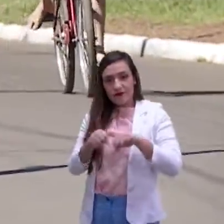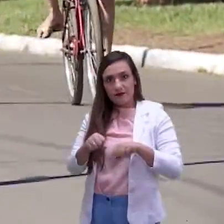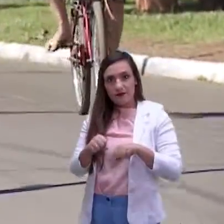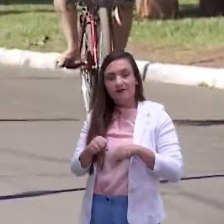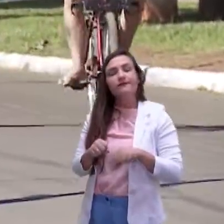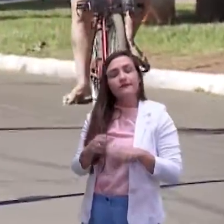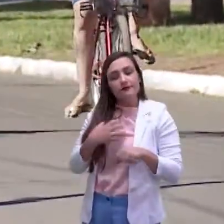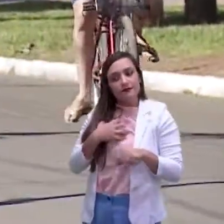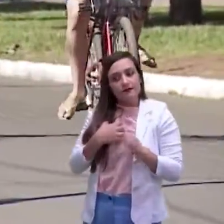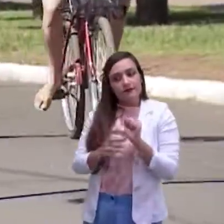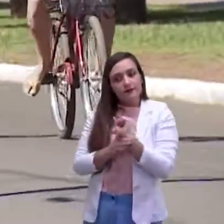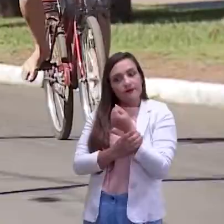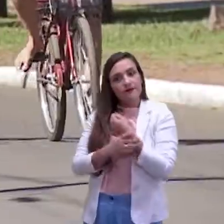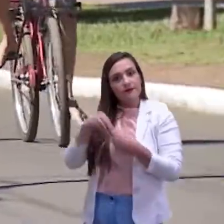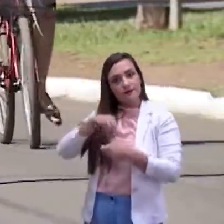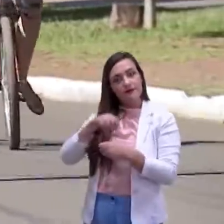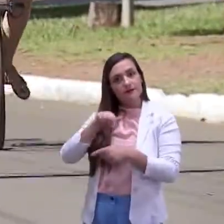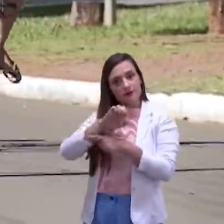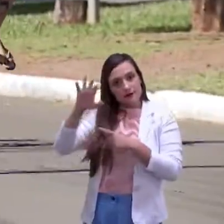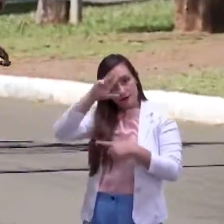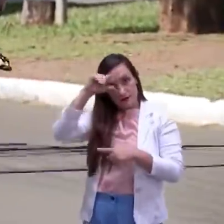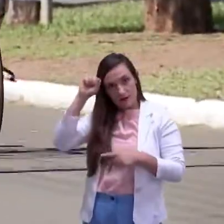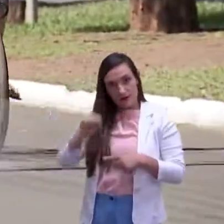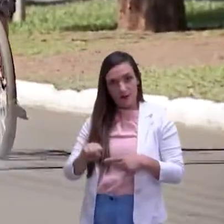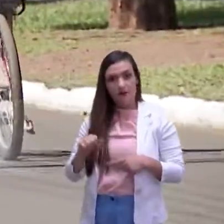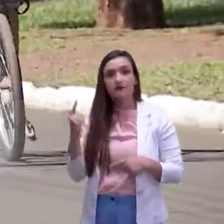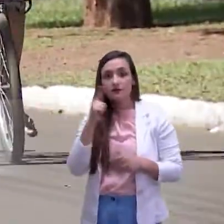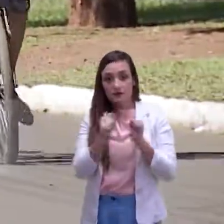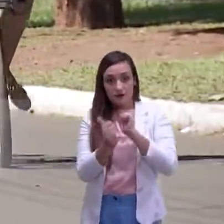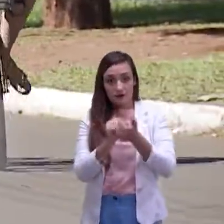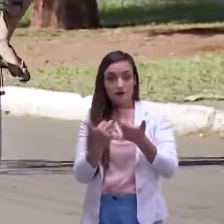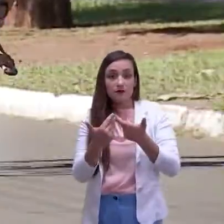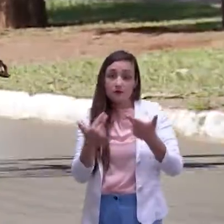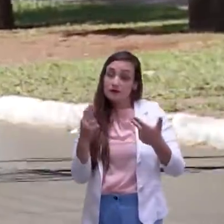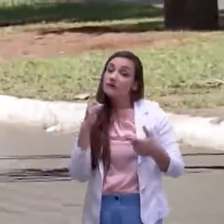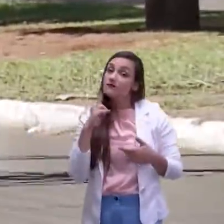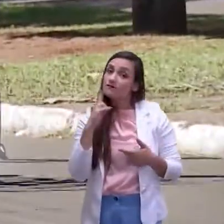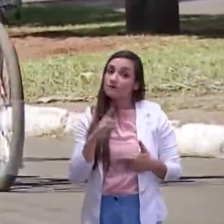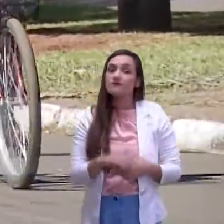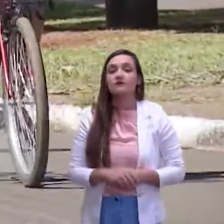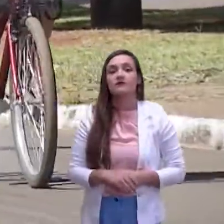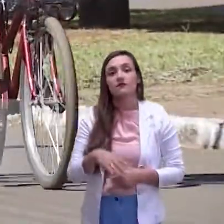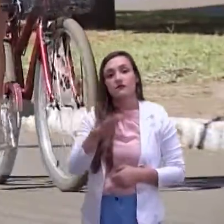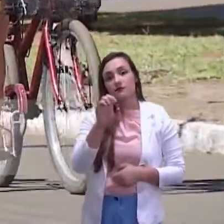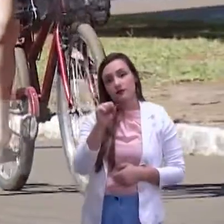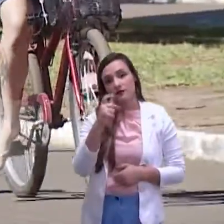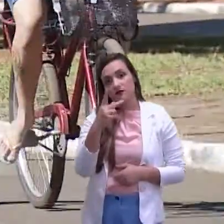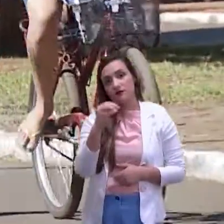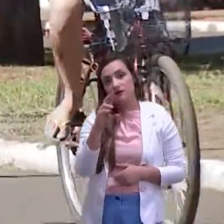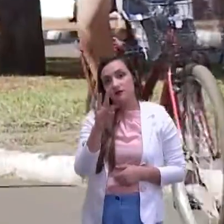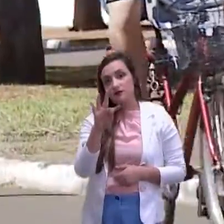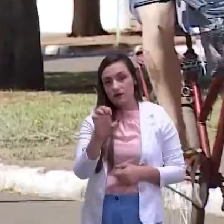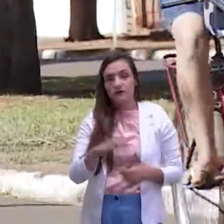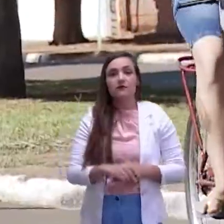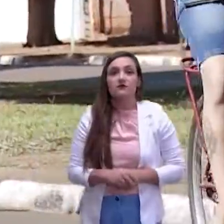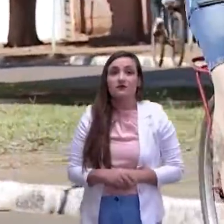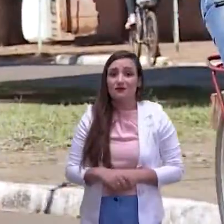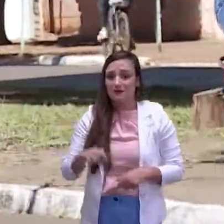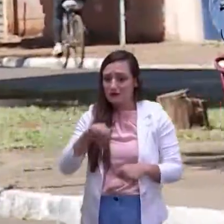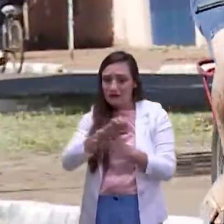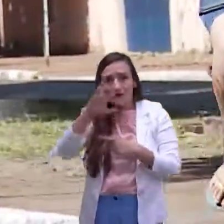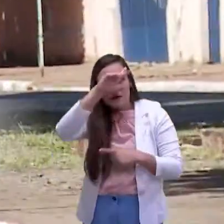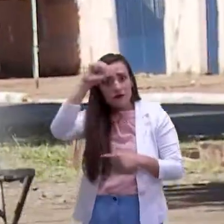sul mato-grossense para fazer a prática do ciclismo, que Mato Grosso do Sul hoje é um dos